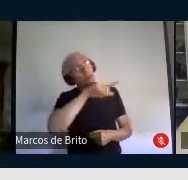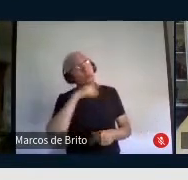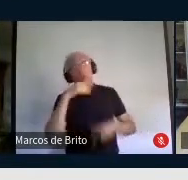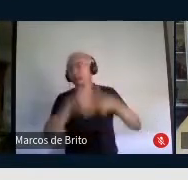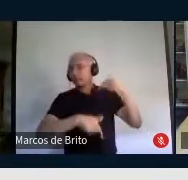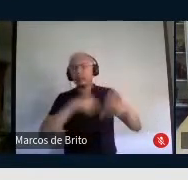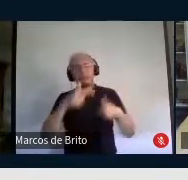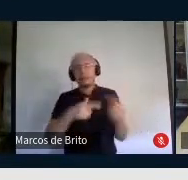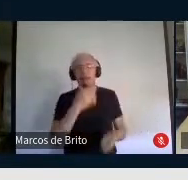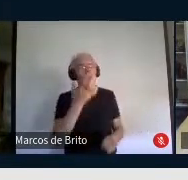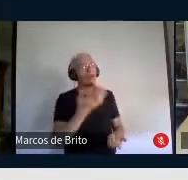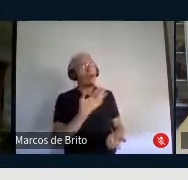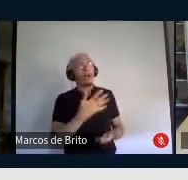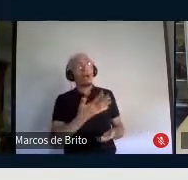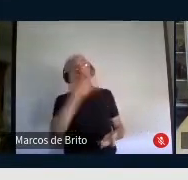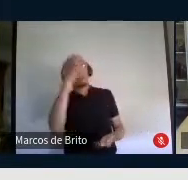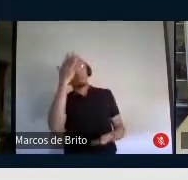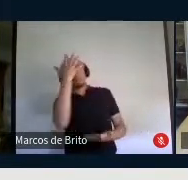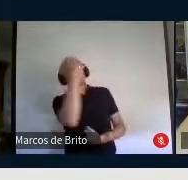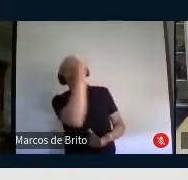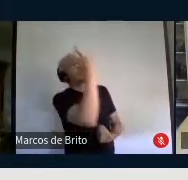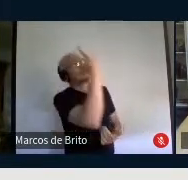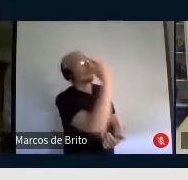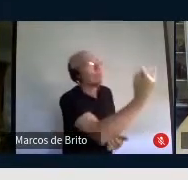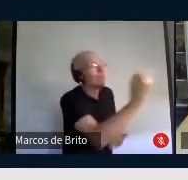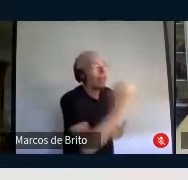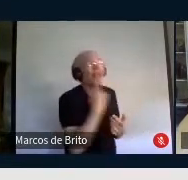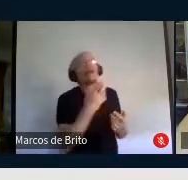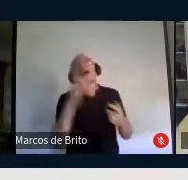sou sua fã, vou tentar doutorado com você, sim.